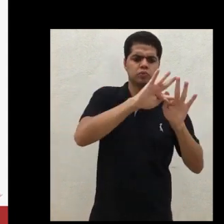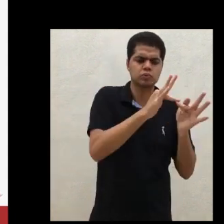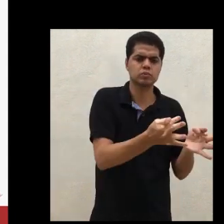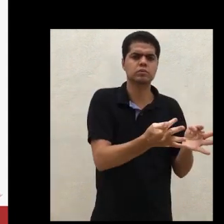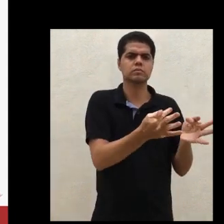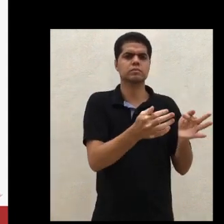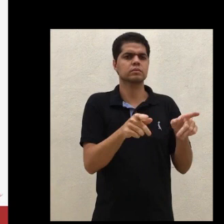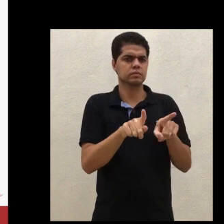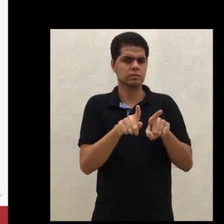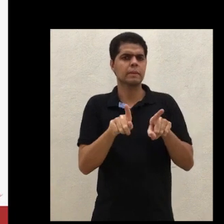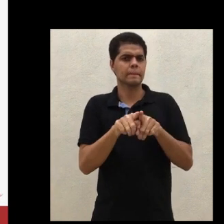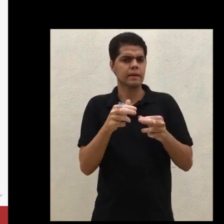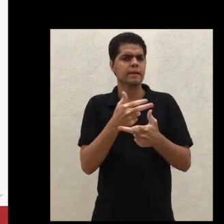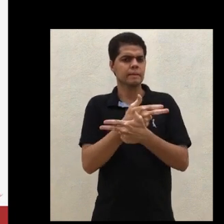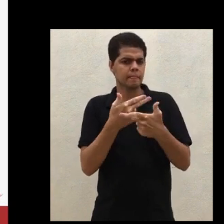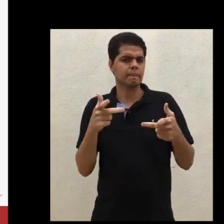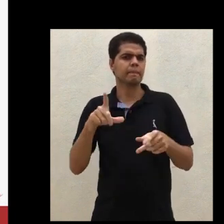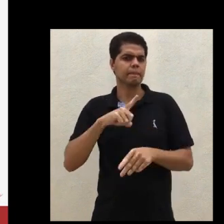bound, uso